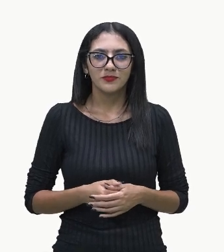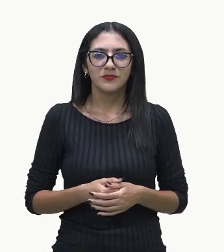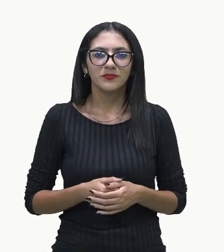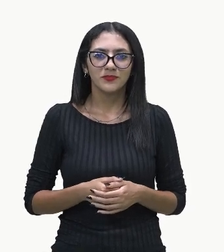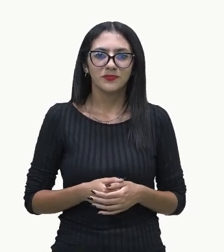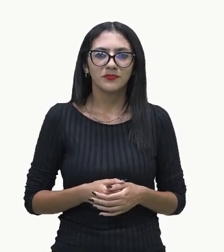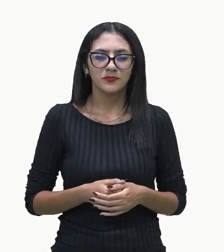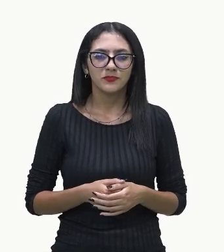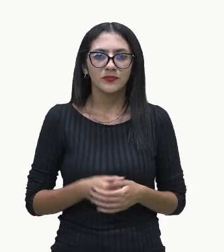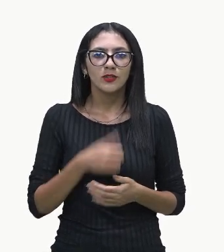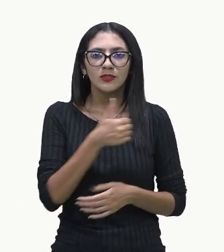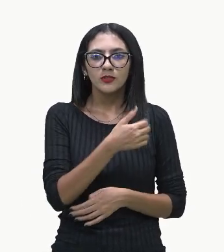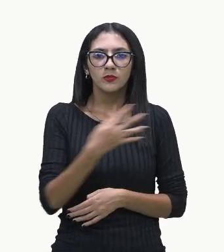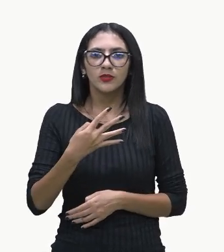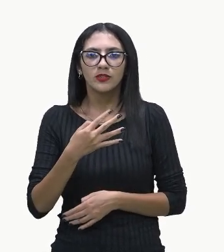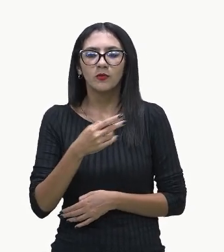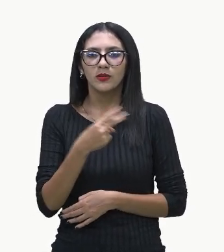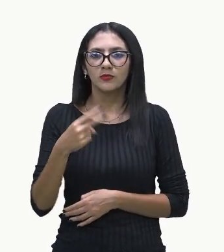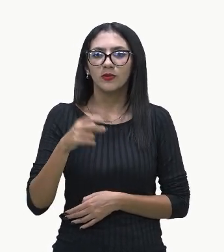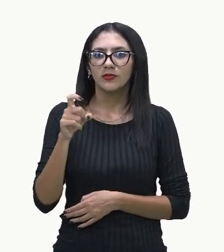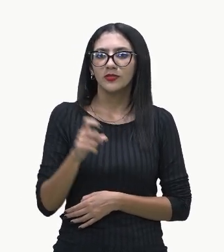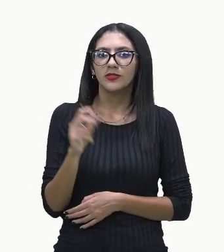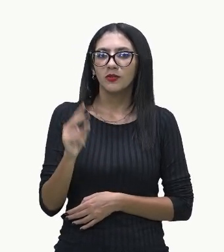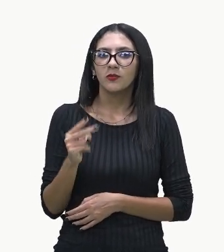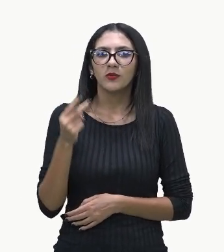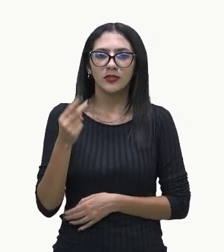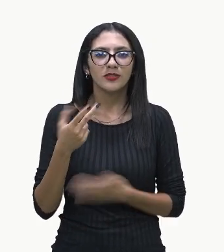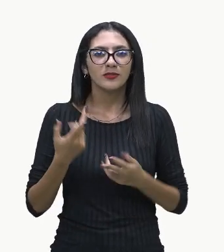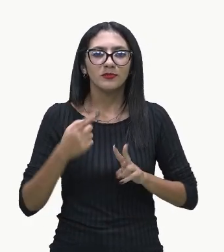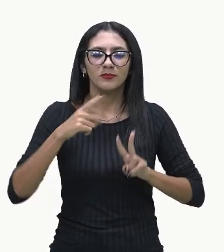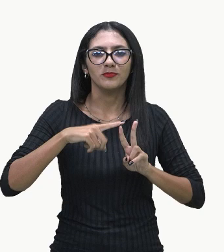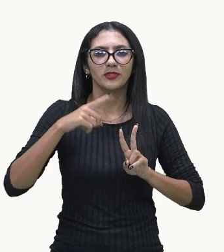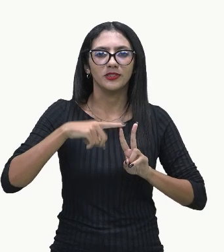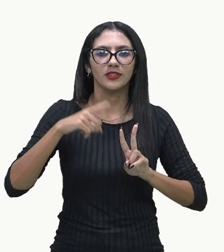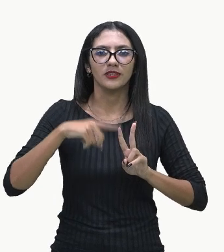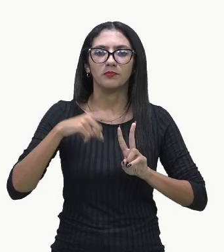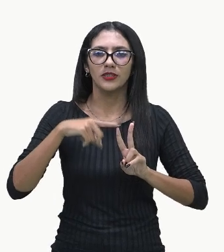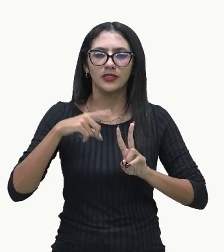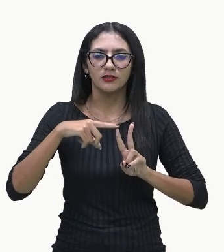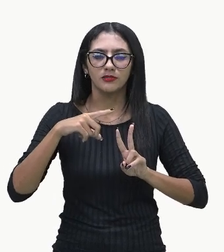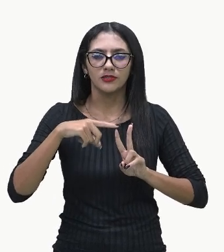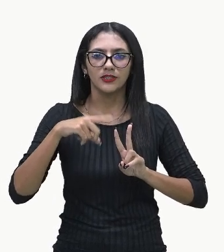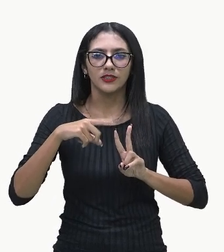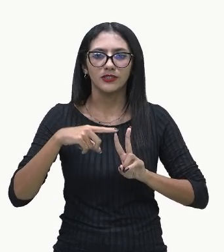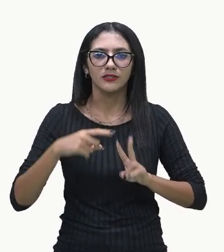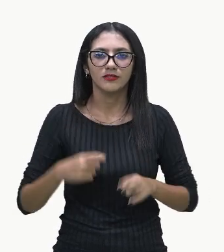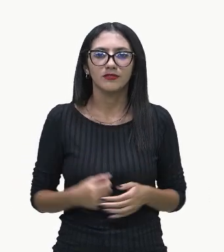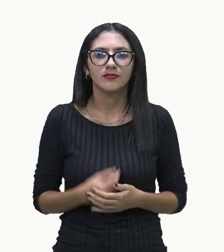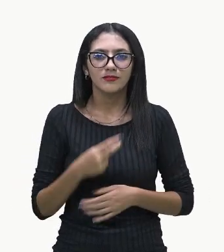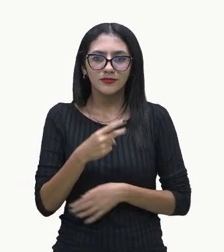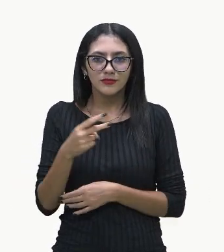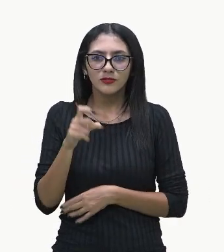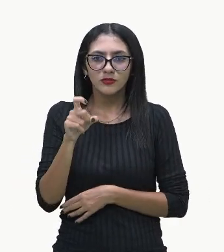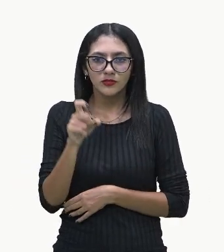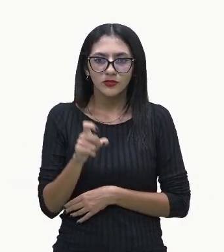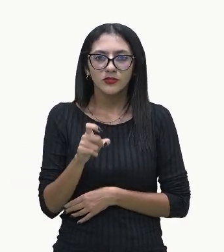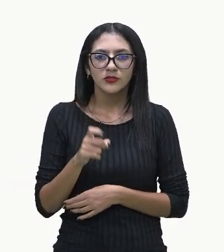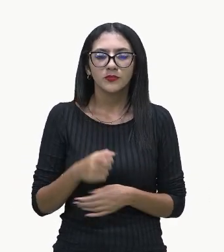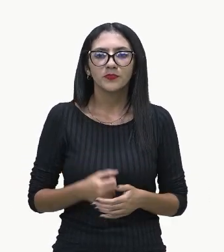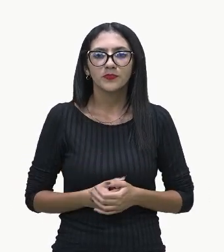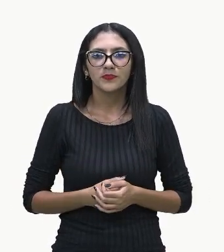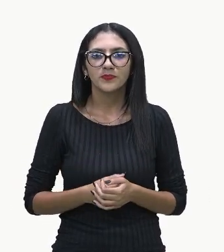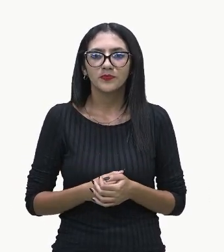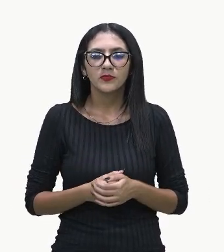dê 144. Então, nós vamos ficar com raiz quadrada de 144 é igual a x, aonde o